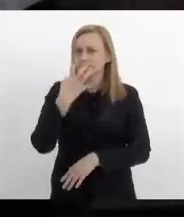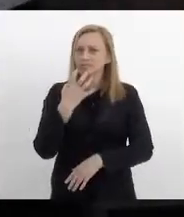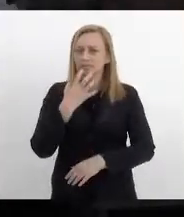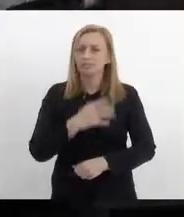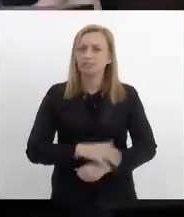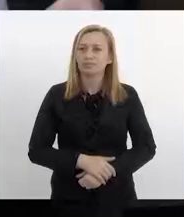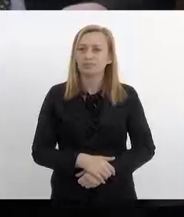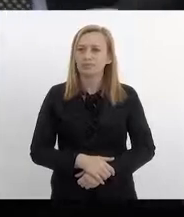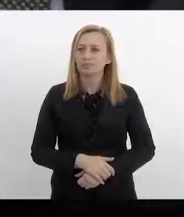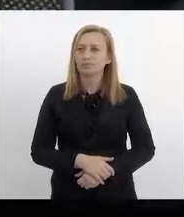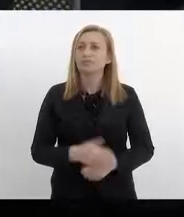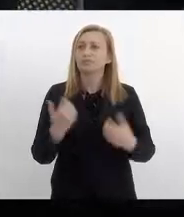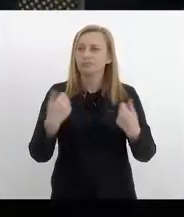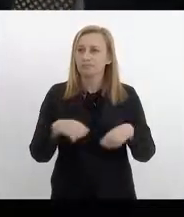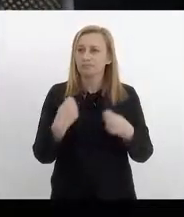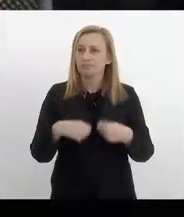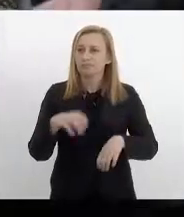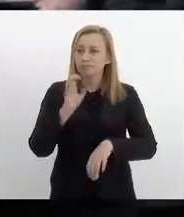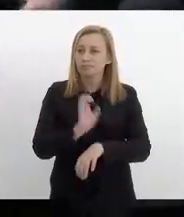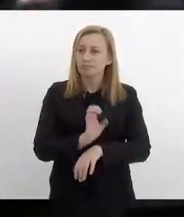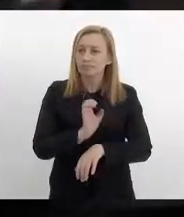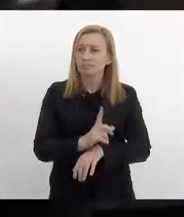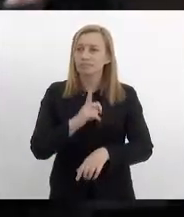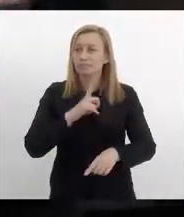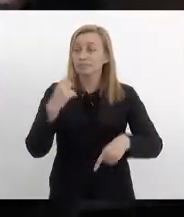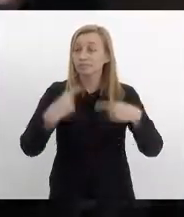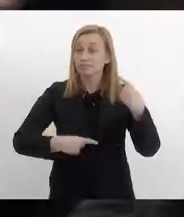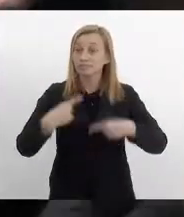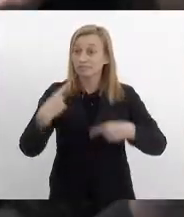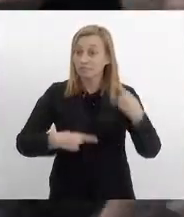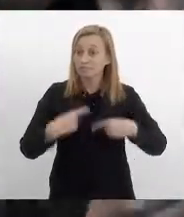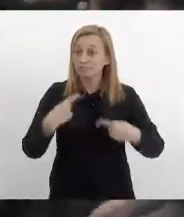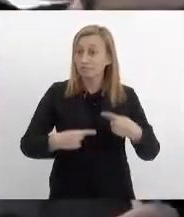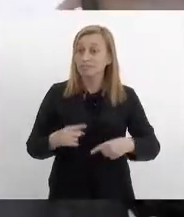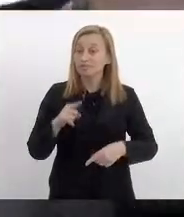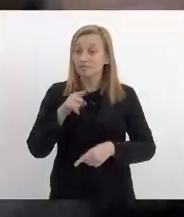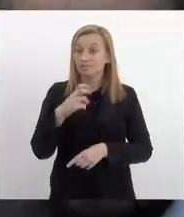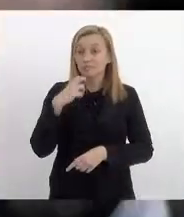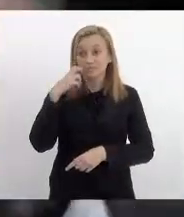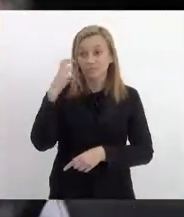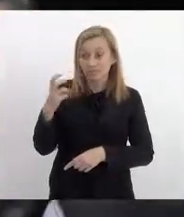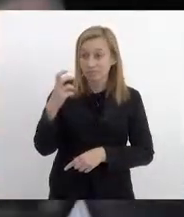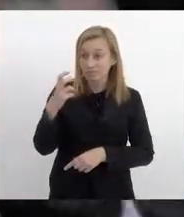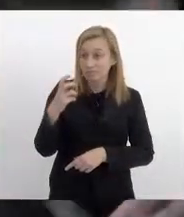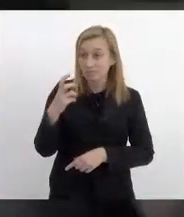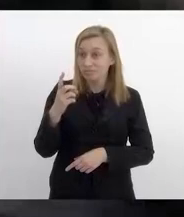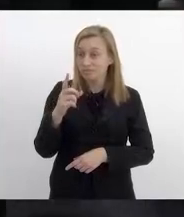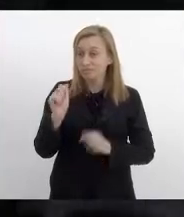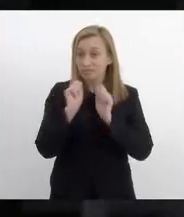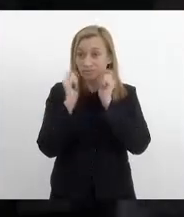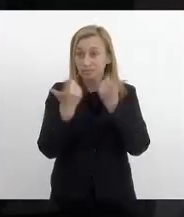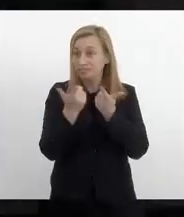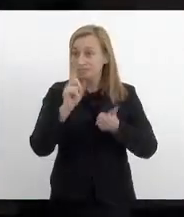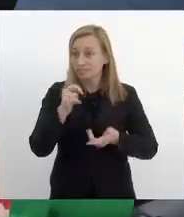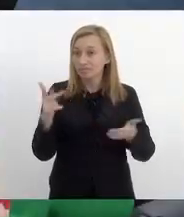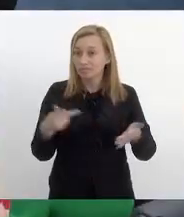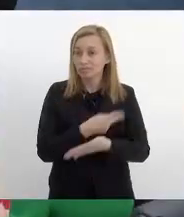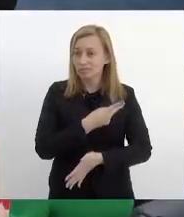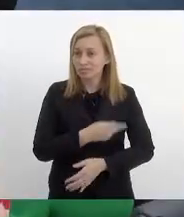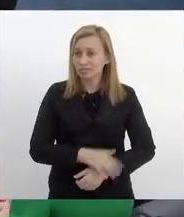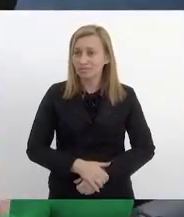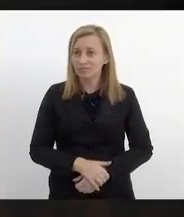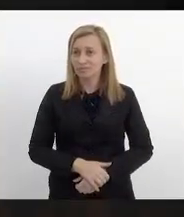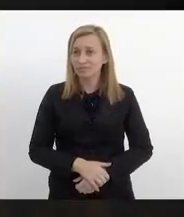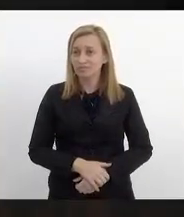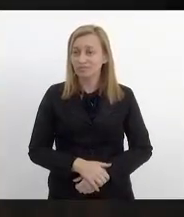responsabilizados, e precisamos que o Estado tenha uma política para que essa vergonha, esse vexame na Alerj não ocorra.